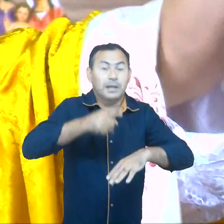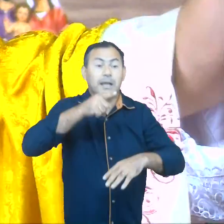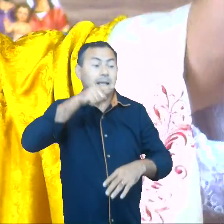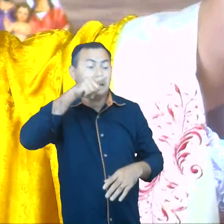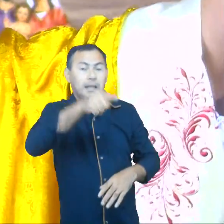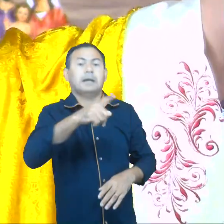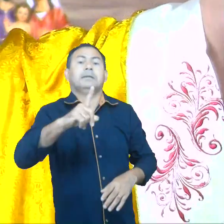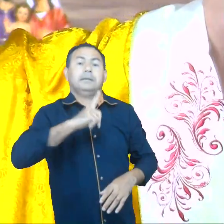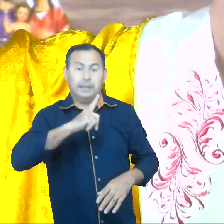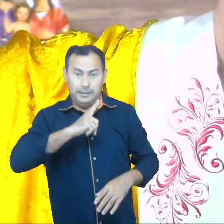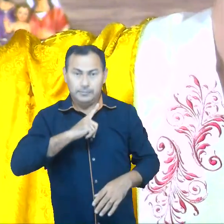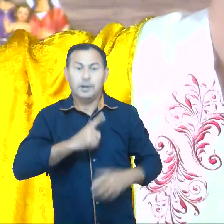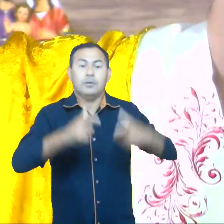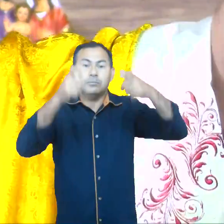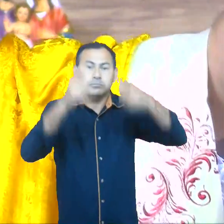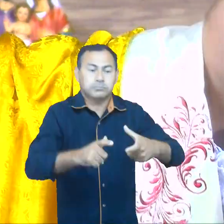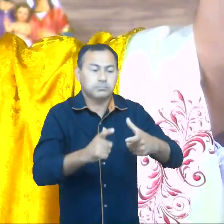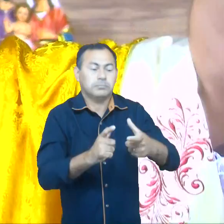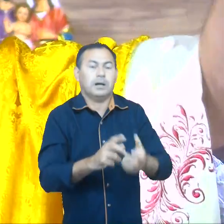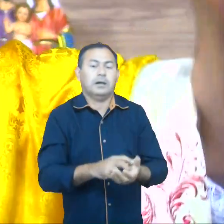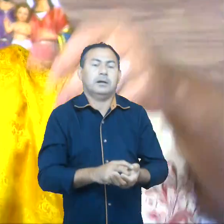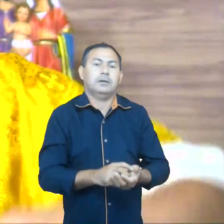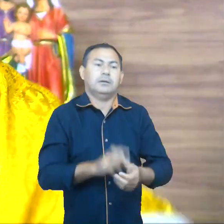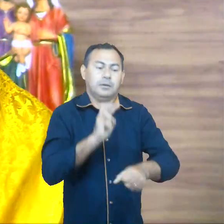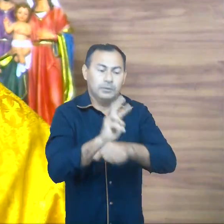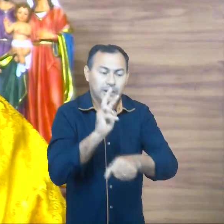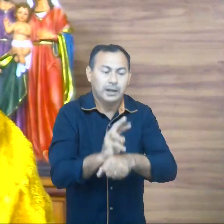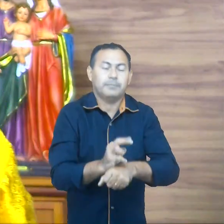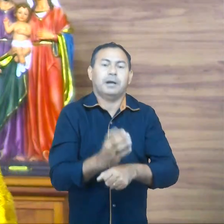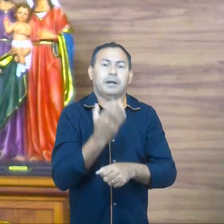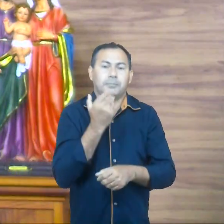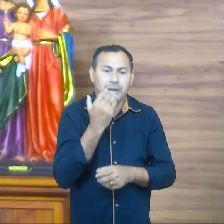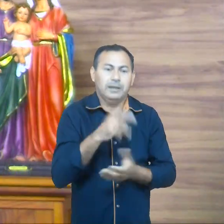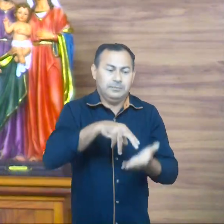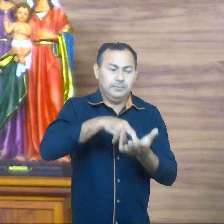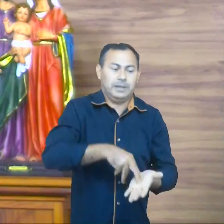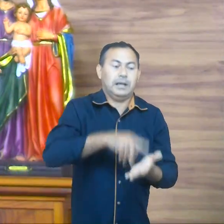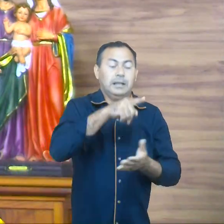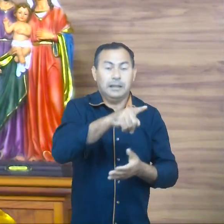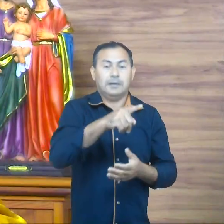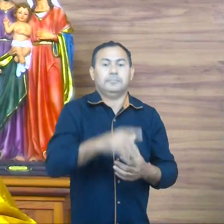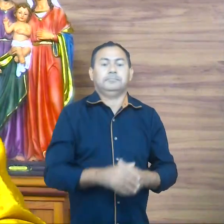você vai ter lugar para sustentar e para ficar.